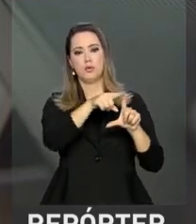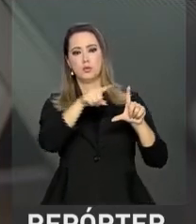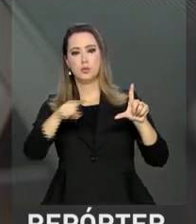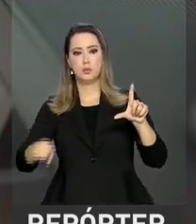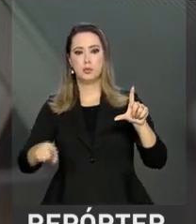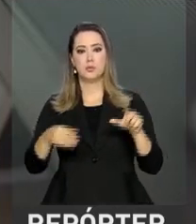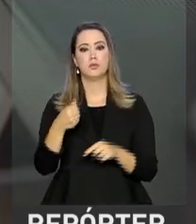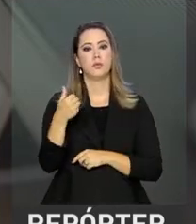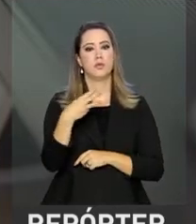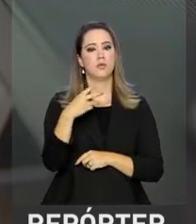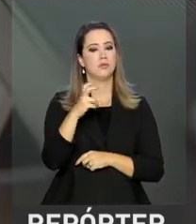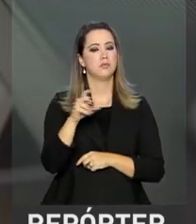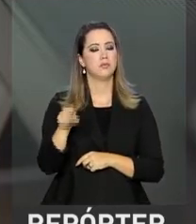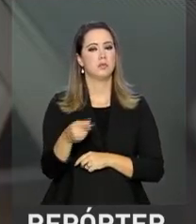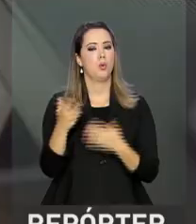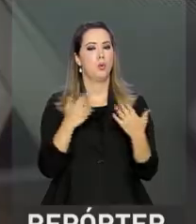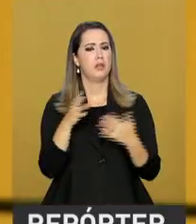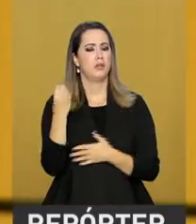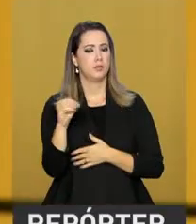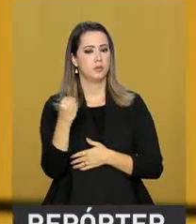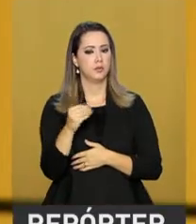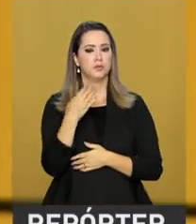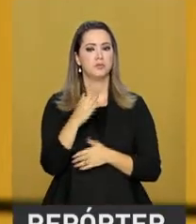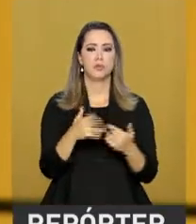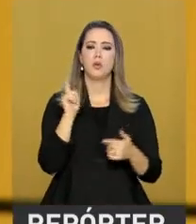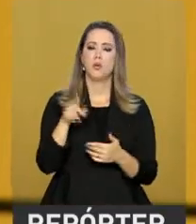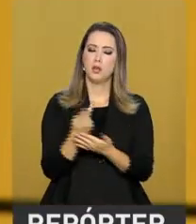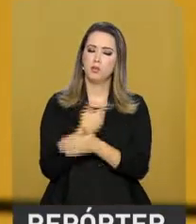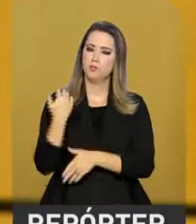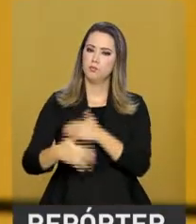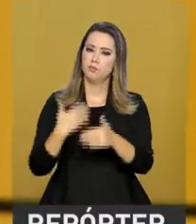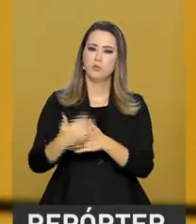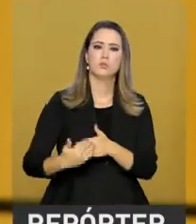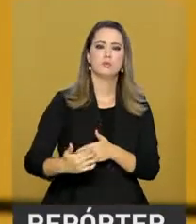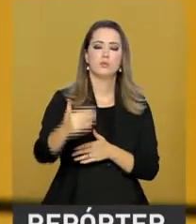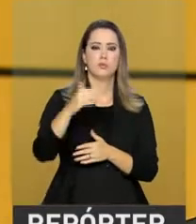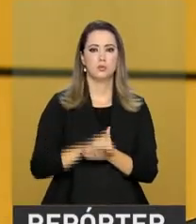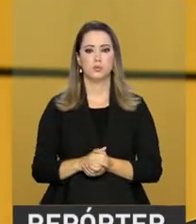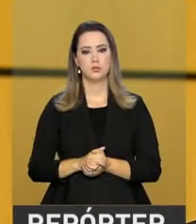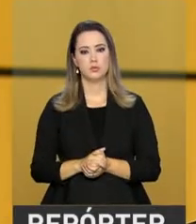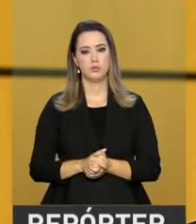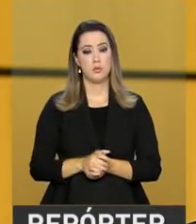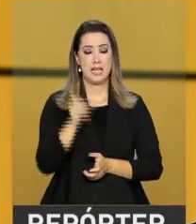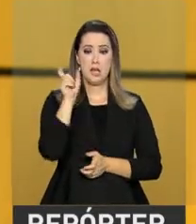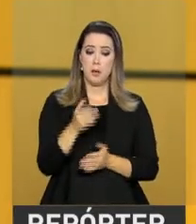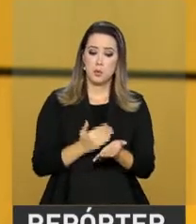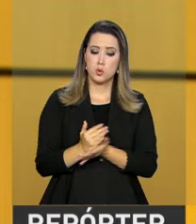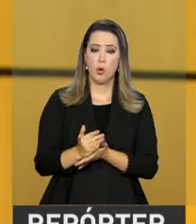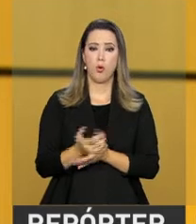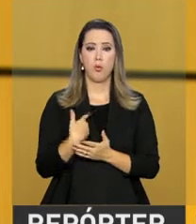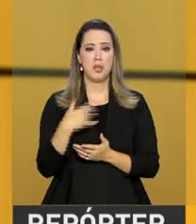135 mil linhas em relação ao mês de outubro uma tendência que tem se mantido alguns anos a pessoa começa a